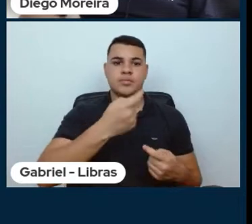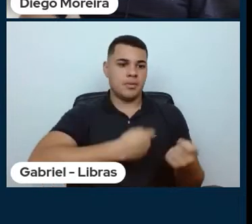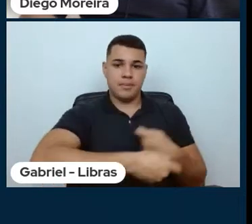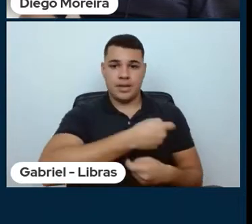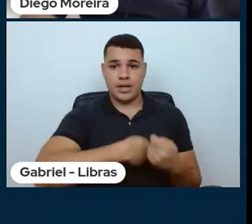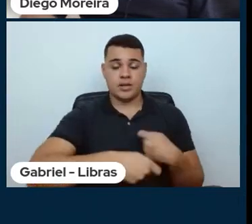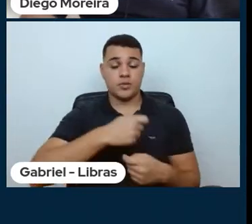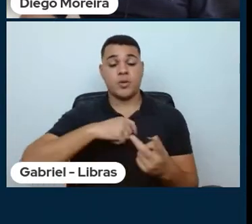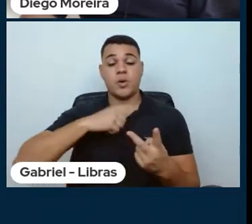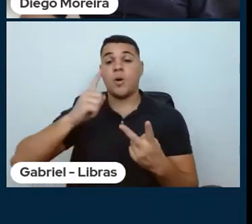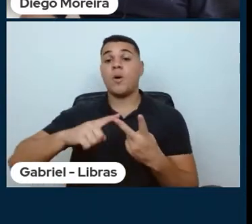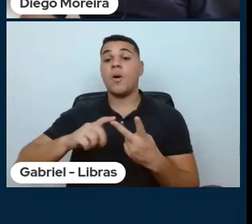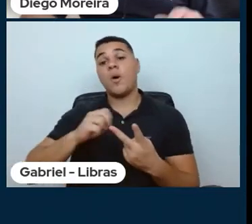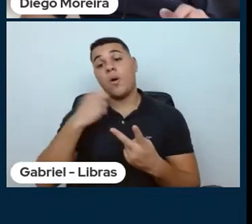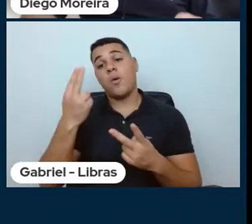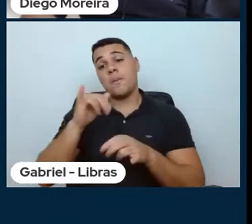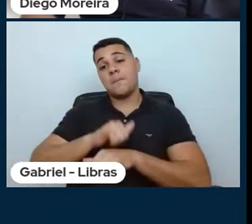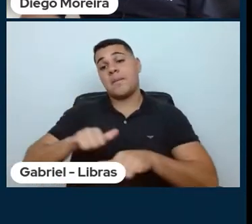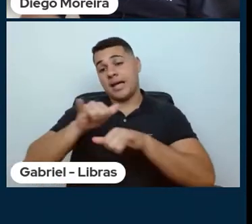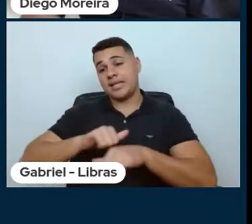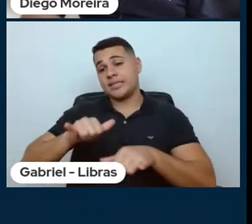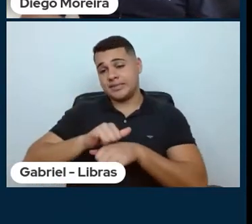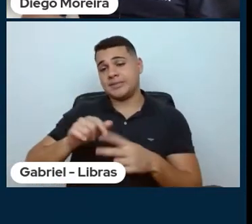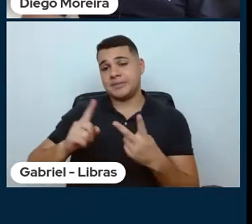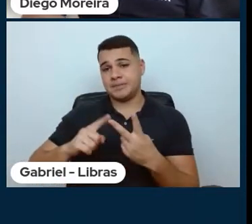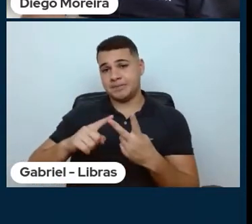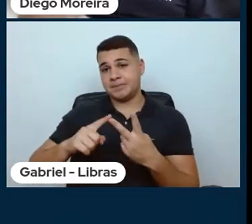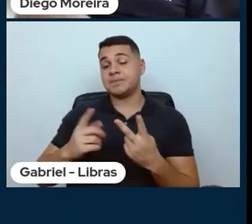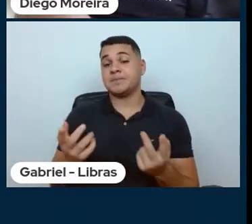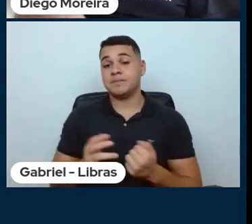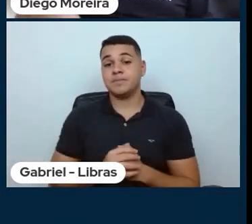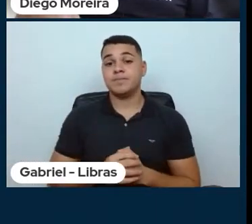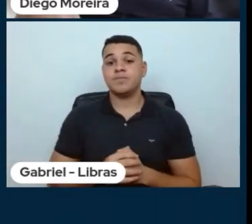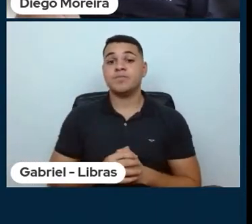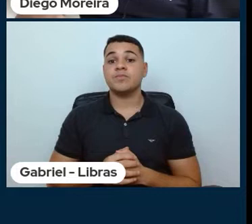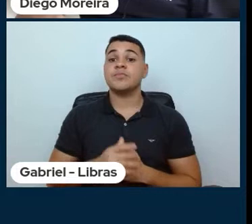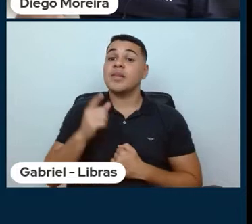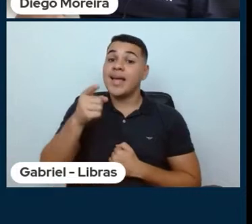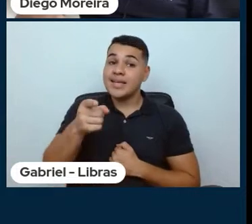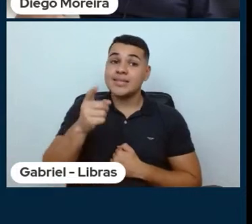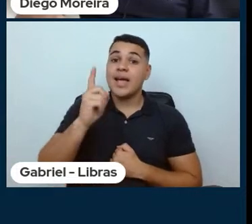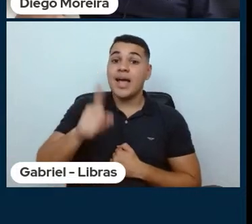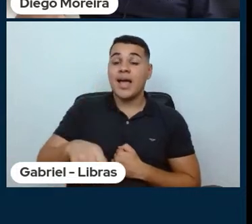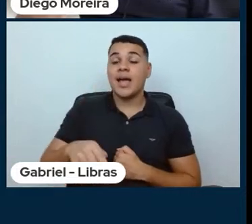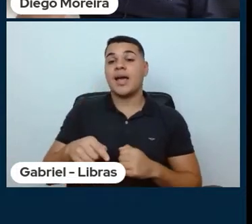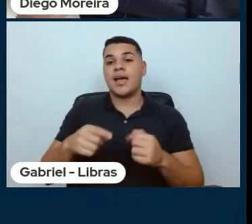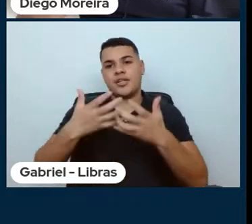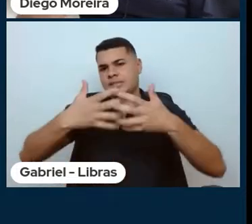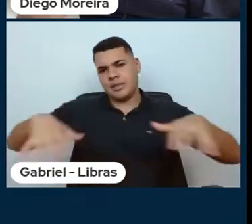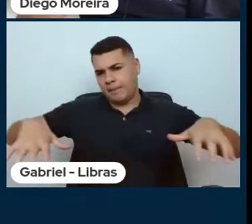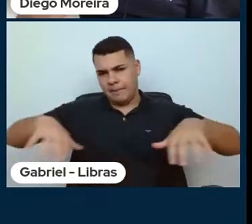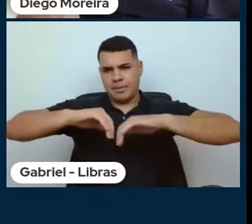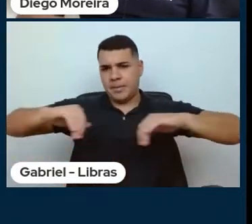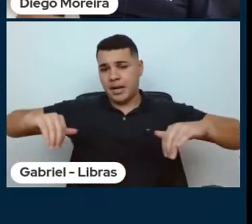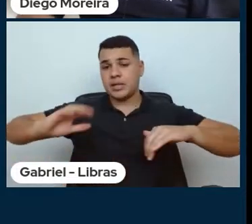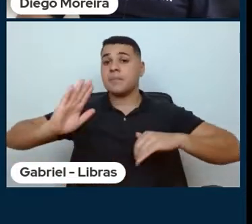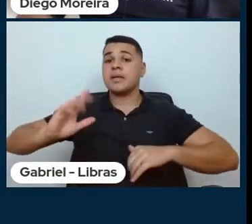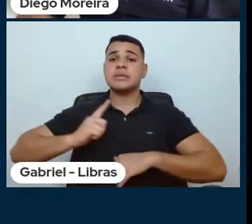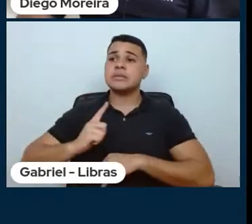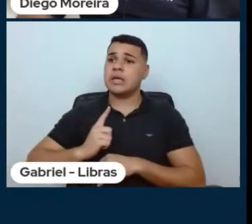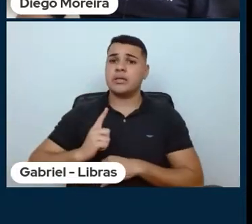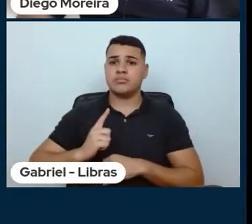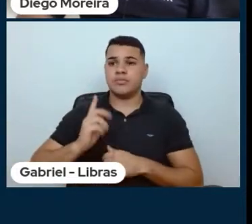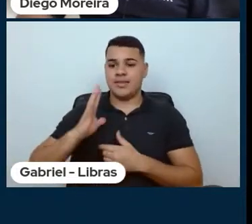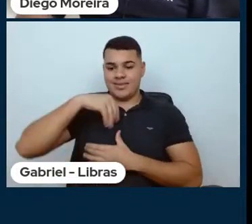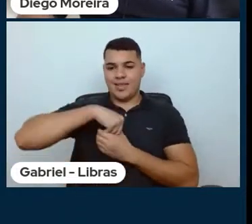tá. E hoje são de plataformas que hoje são de, né, plataformas distintas, mas integramos facilmente